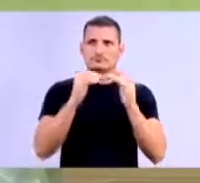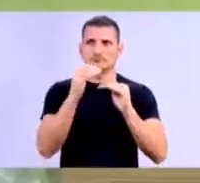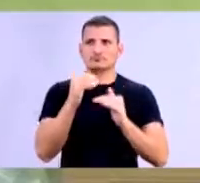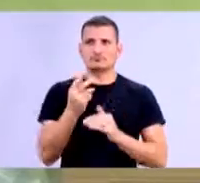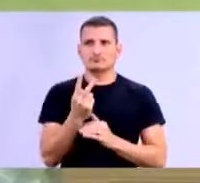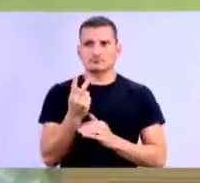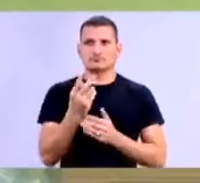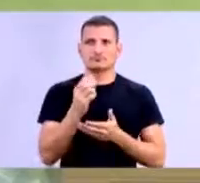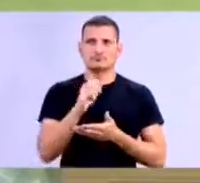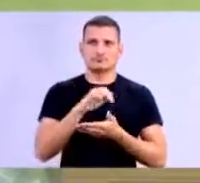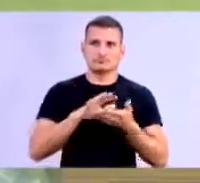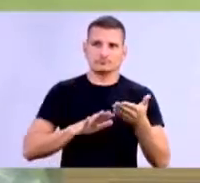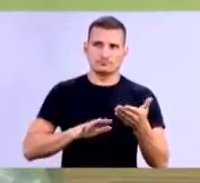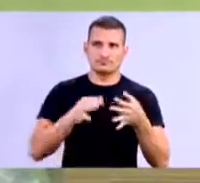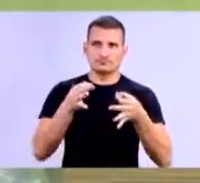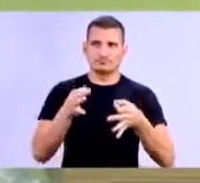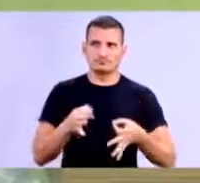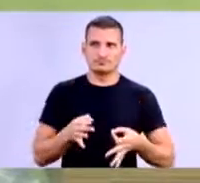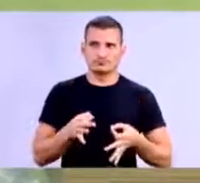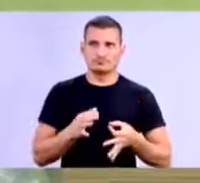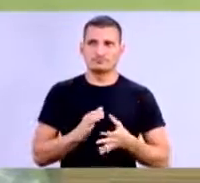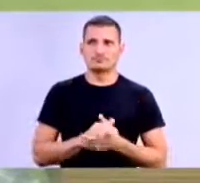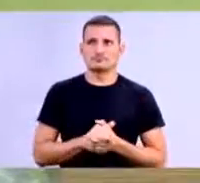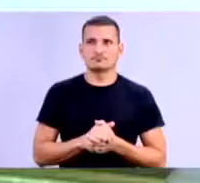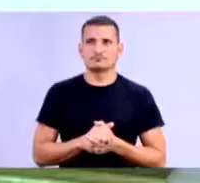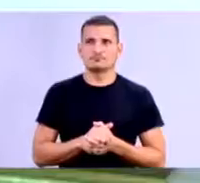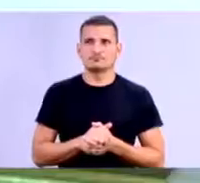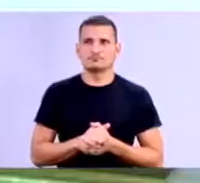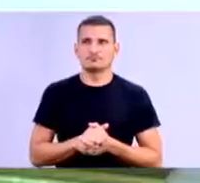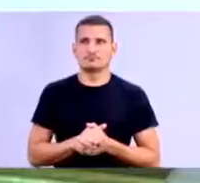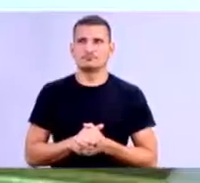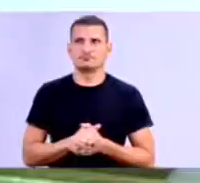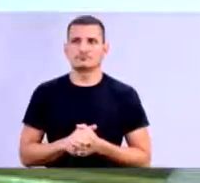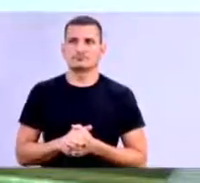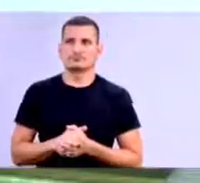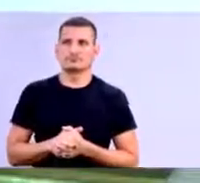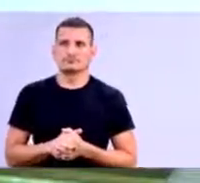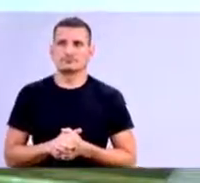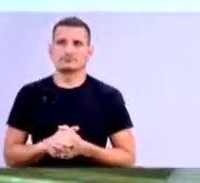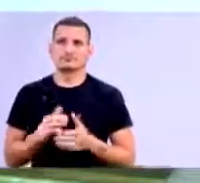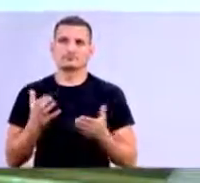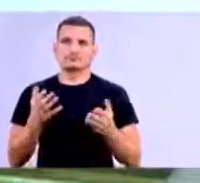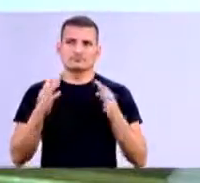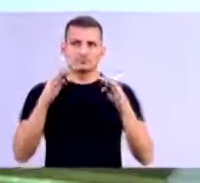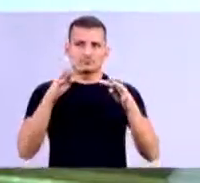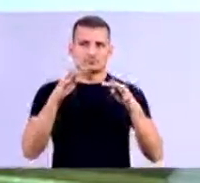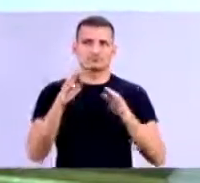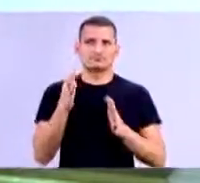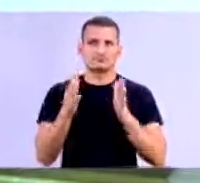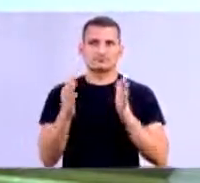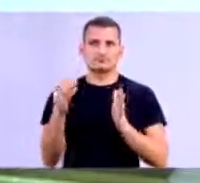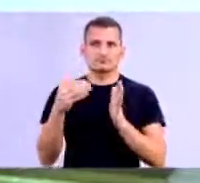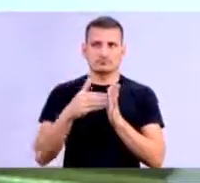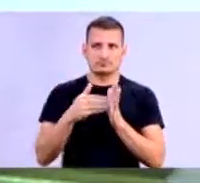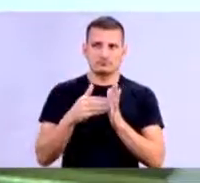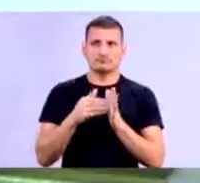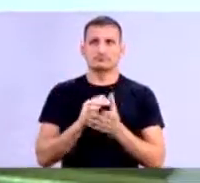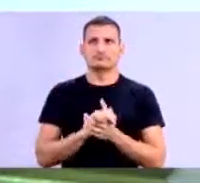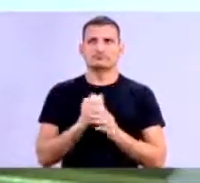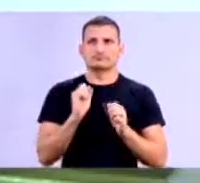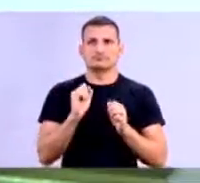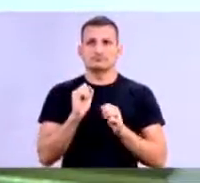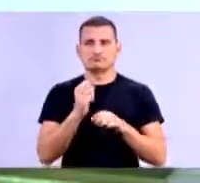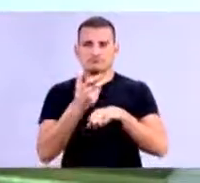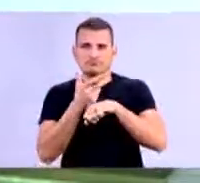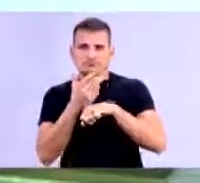2 atividades, correto? Isso mesmo, então fiquem atentos aos prazos, reassistam as